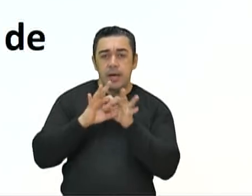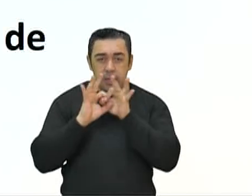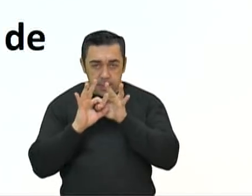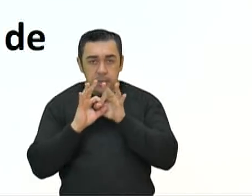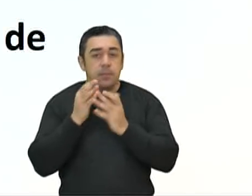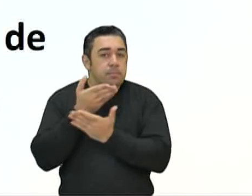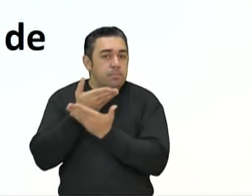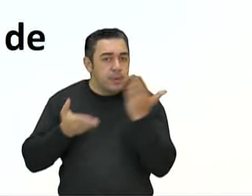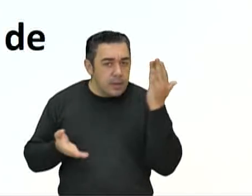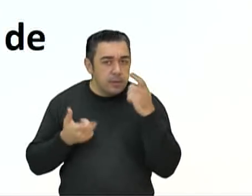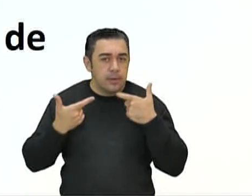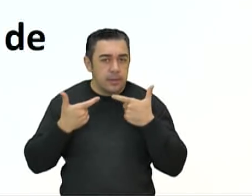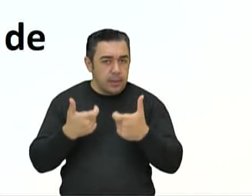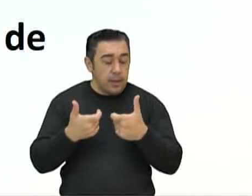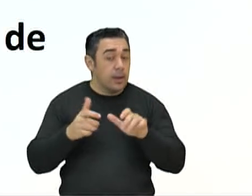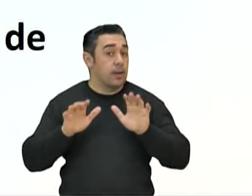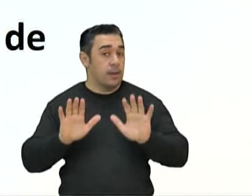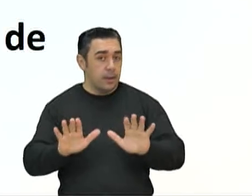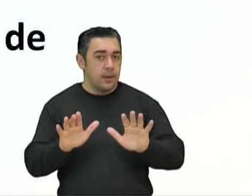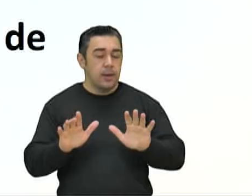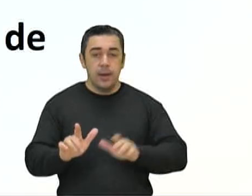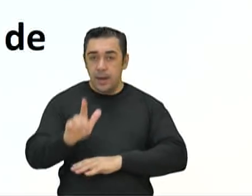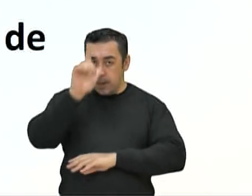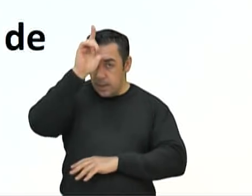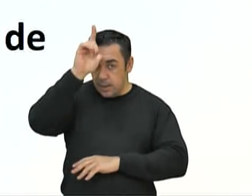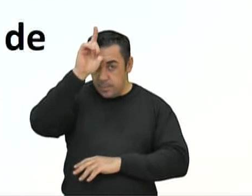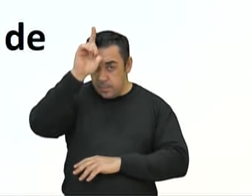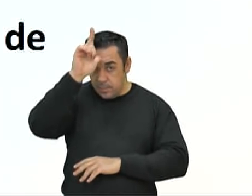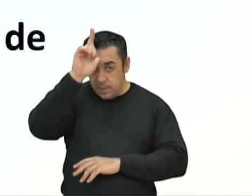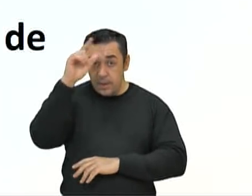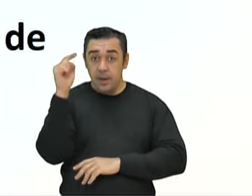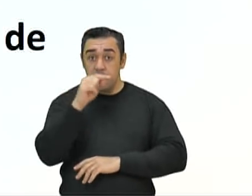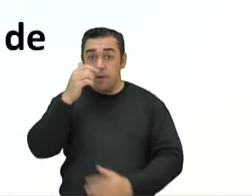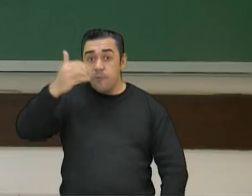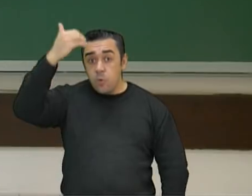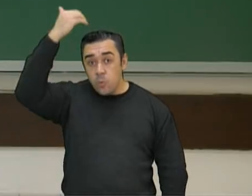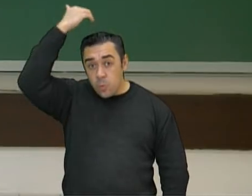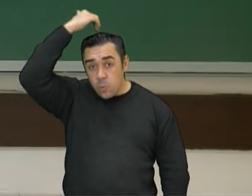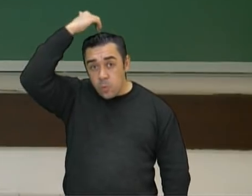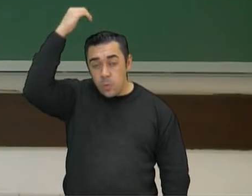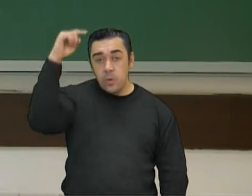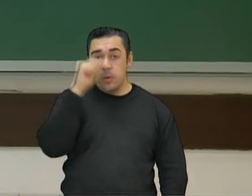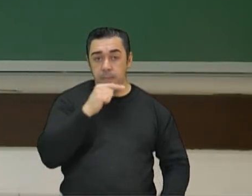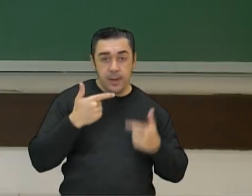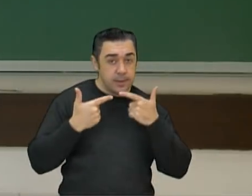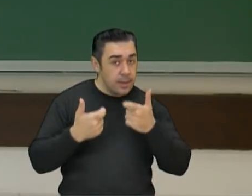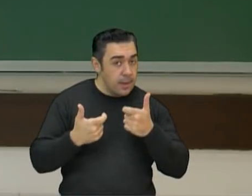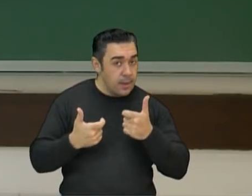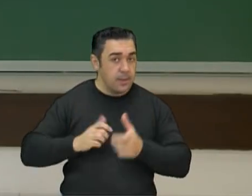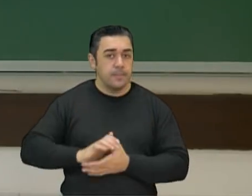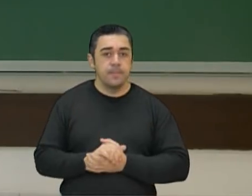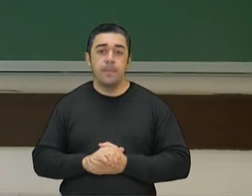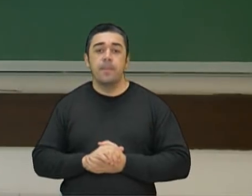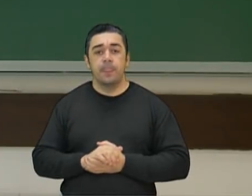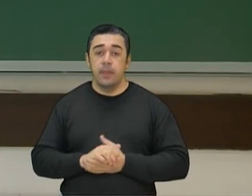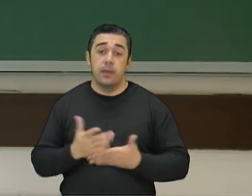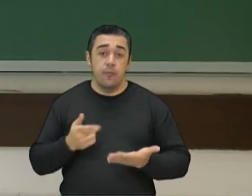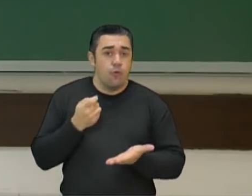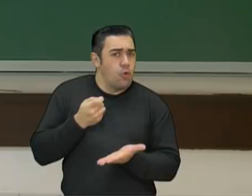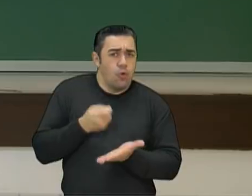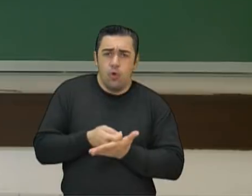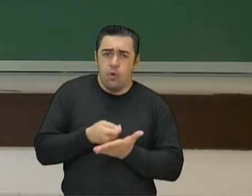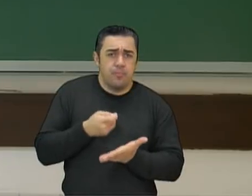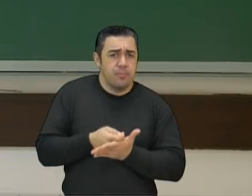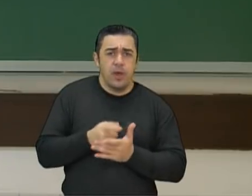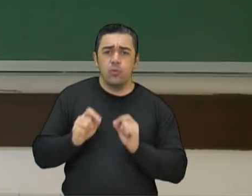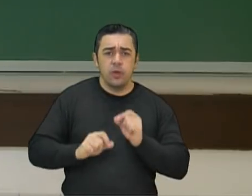guerra. Aliás, a Alemanha foi considerada culpada pela guerra e foi obrigada a